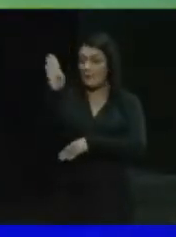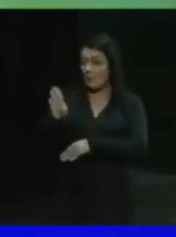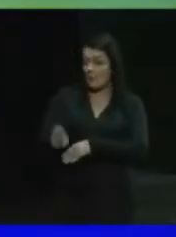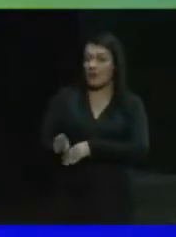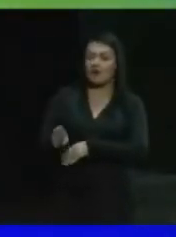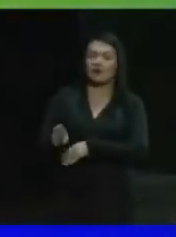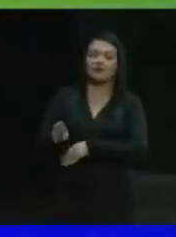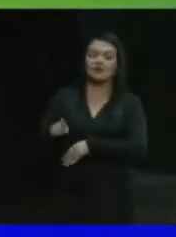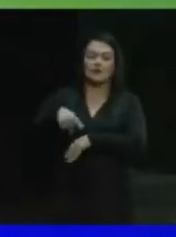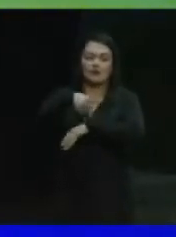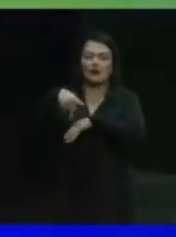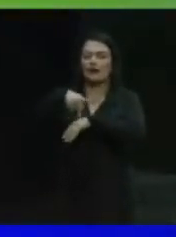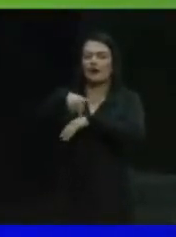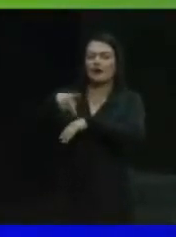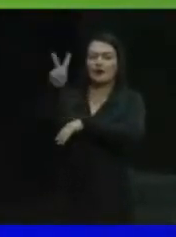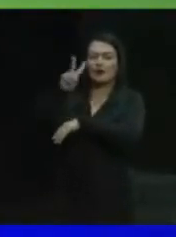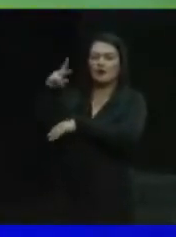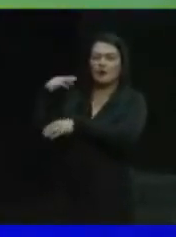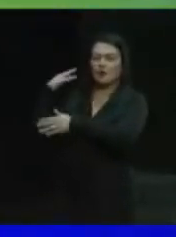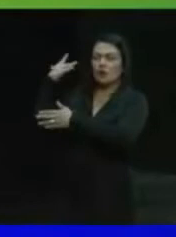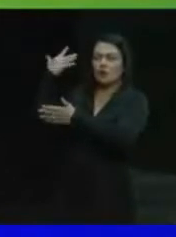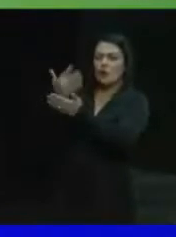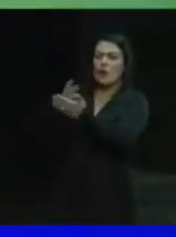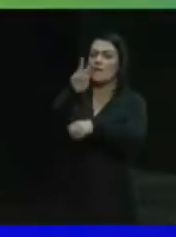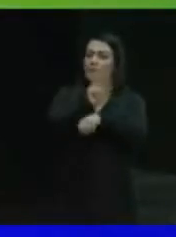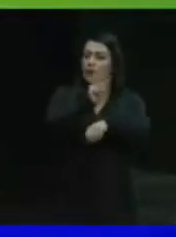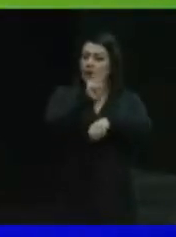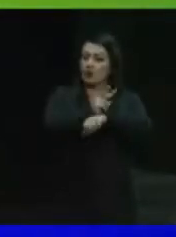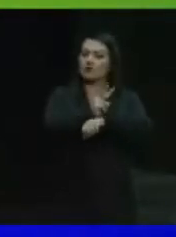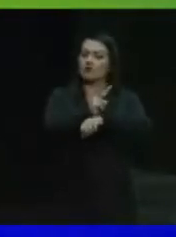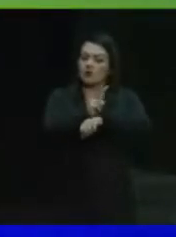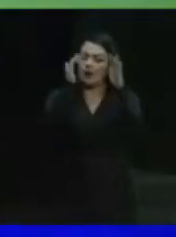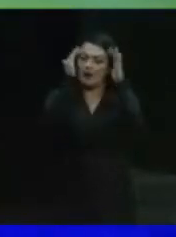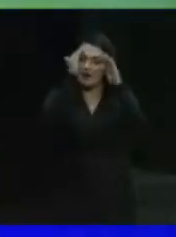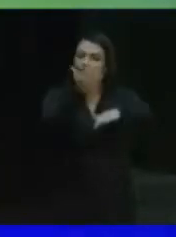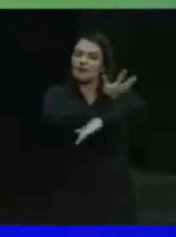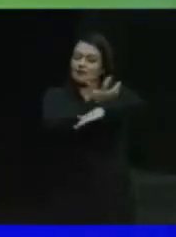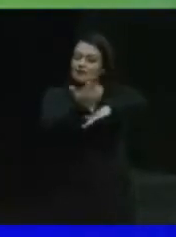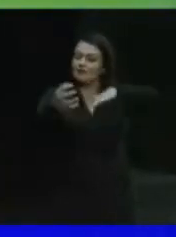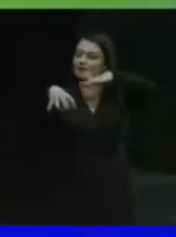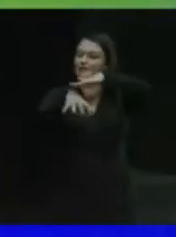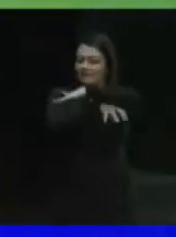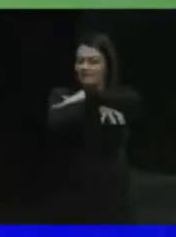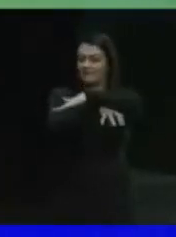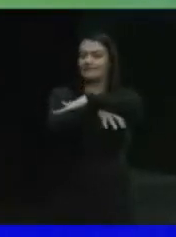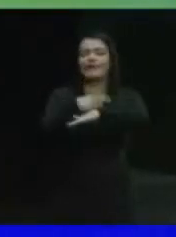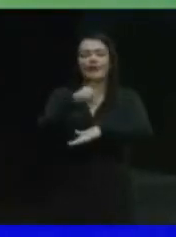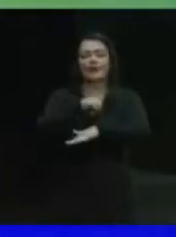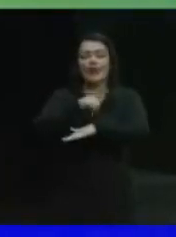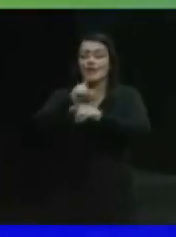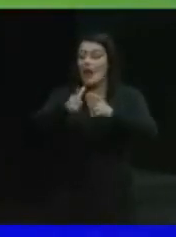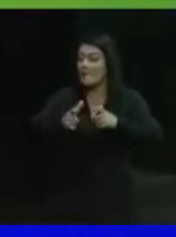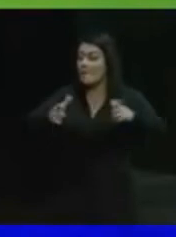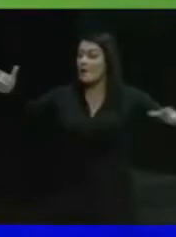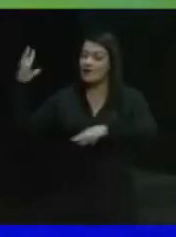que, historicamente, respeitou e protegeu o meio ambiente. Nós temos a maior floresta